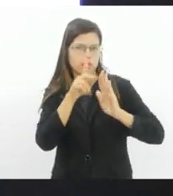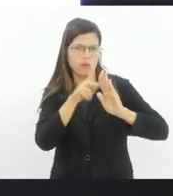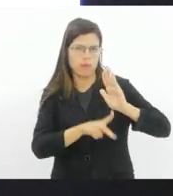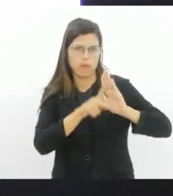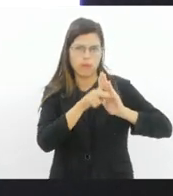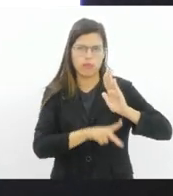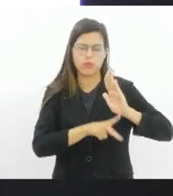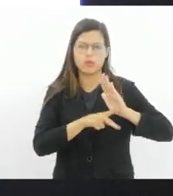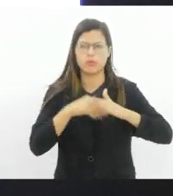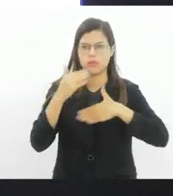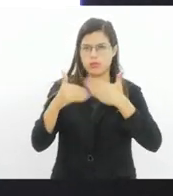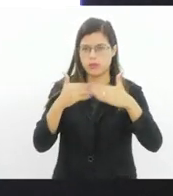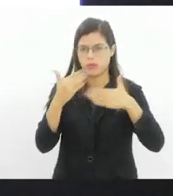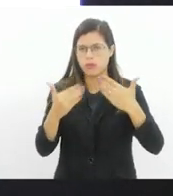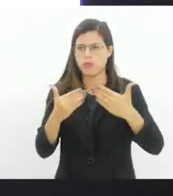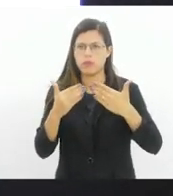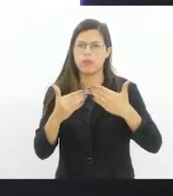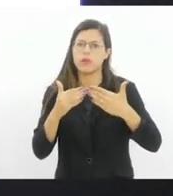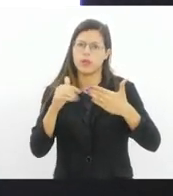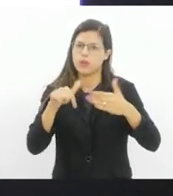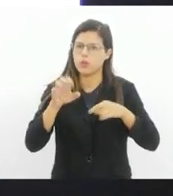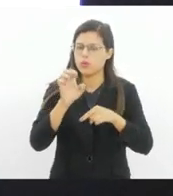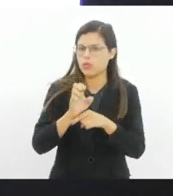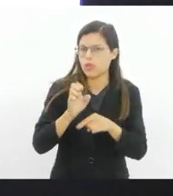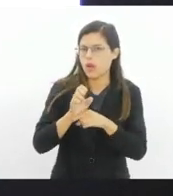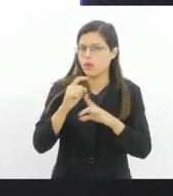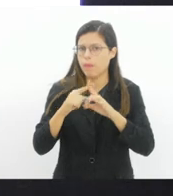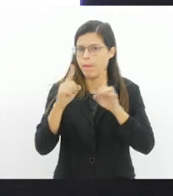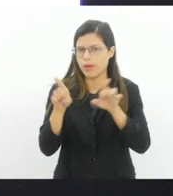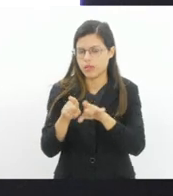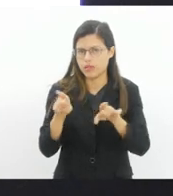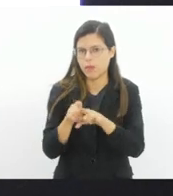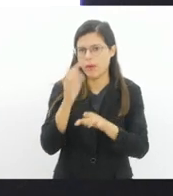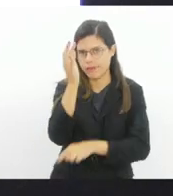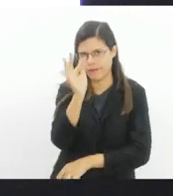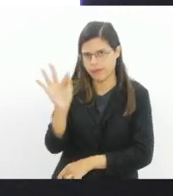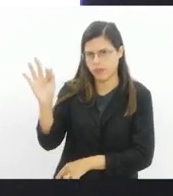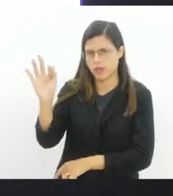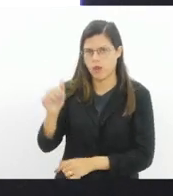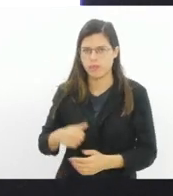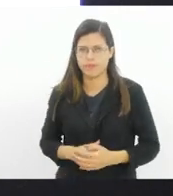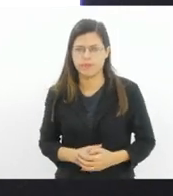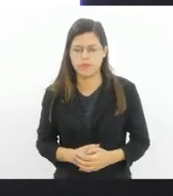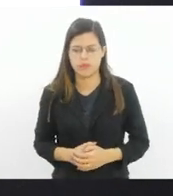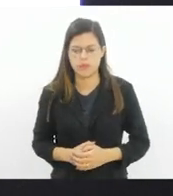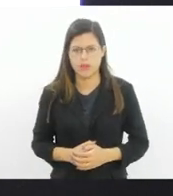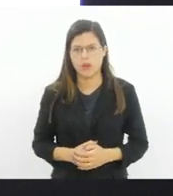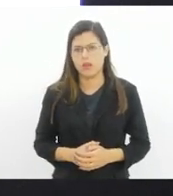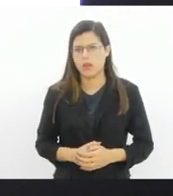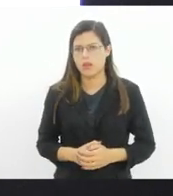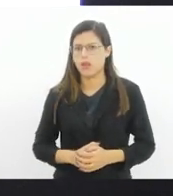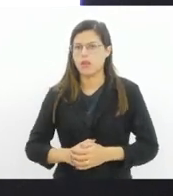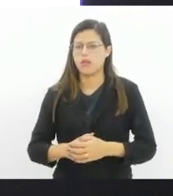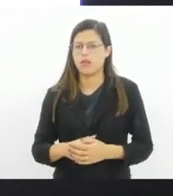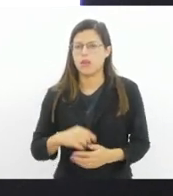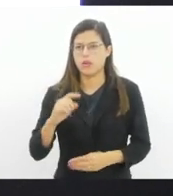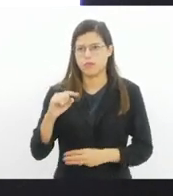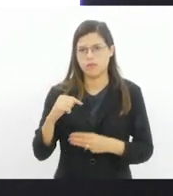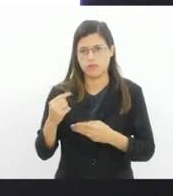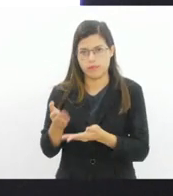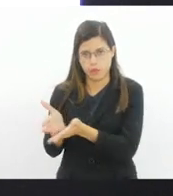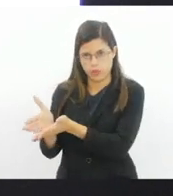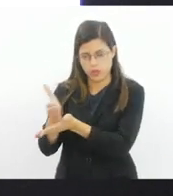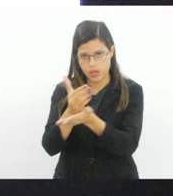projetos desenvolvidos não só no nível estadual, mas também no nível federal. E aí, partindo especificamente para os